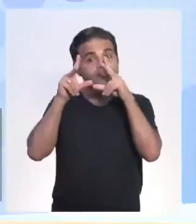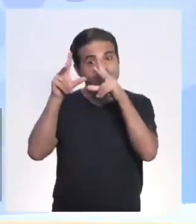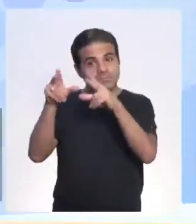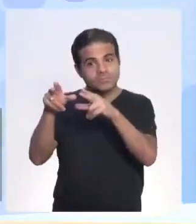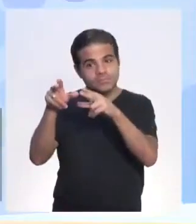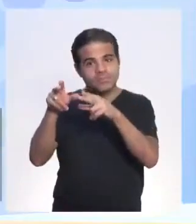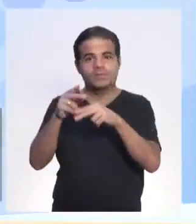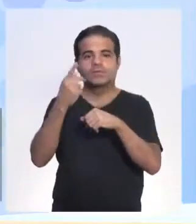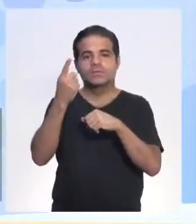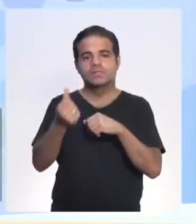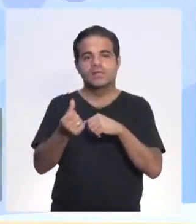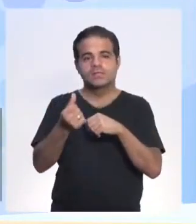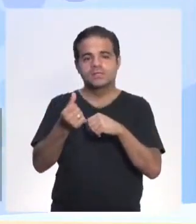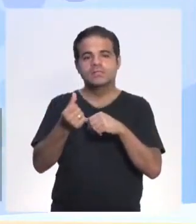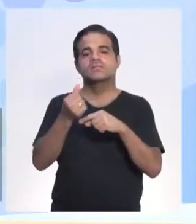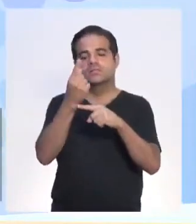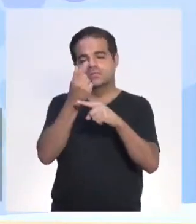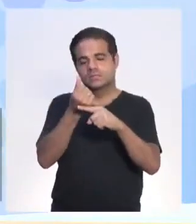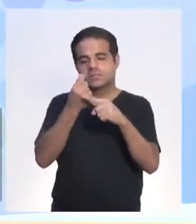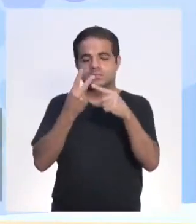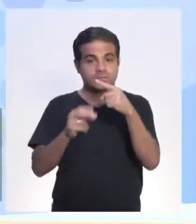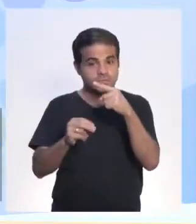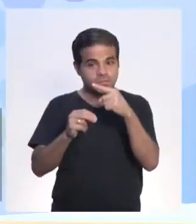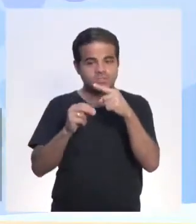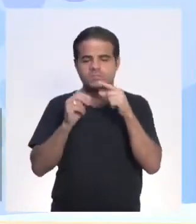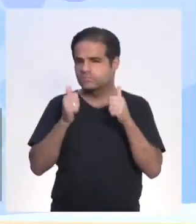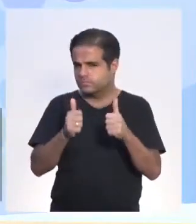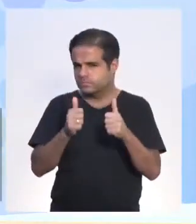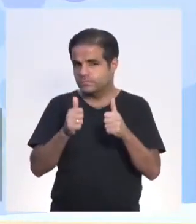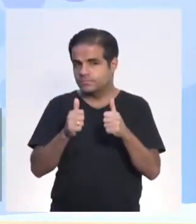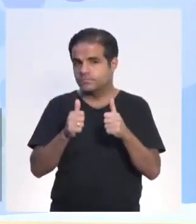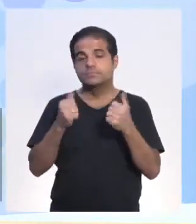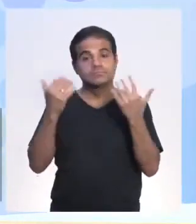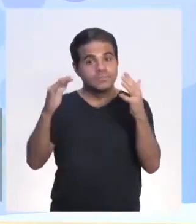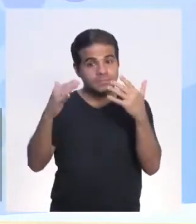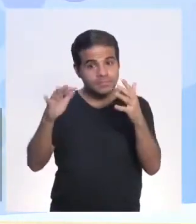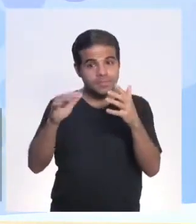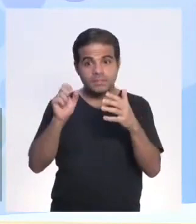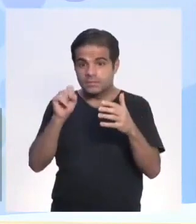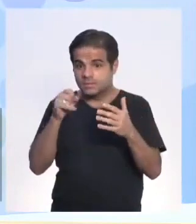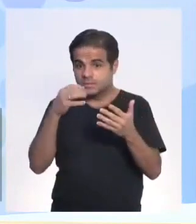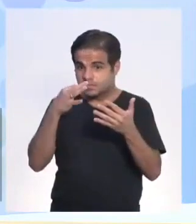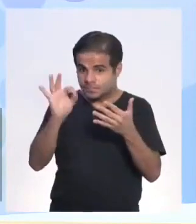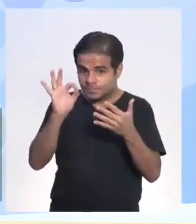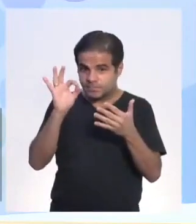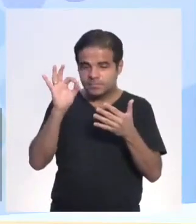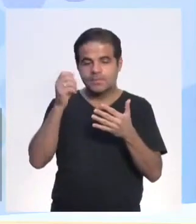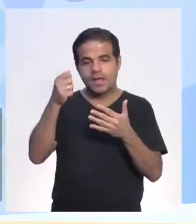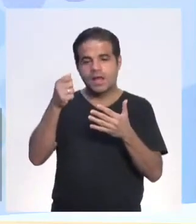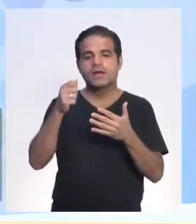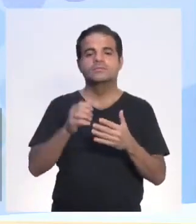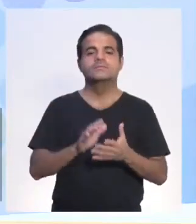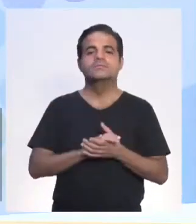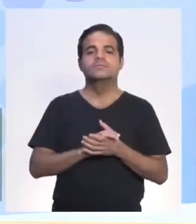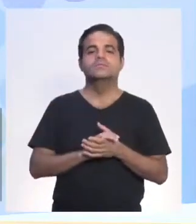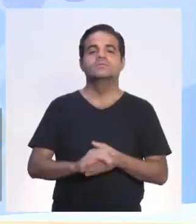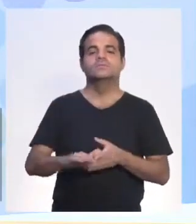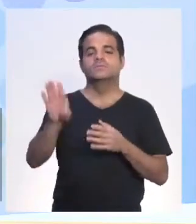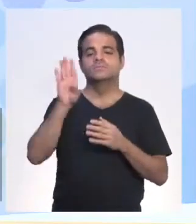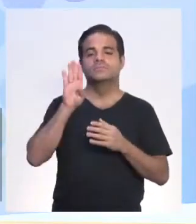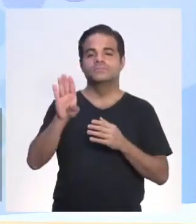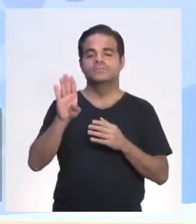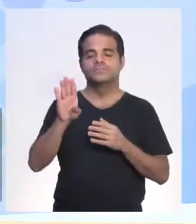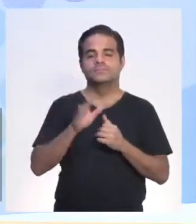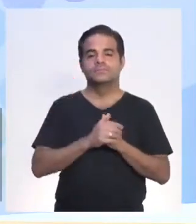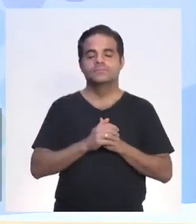igual a 16 vinteavos, certo? Então, parabéns para quem acertou a letra A. Vamos lá para a letra B.